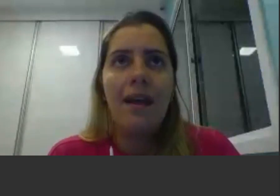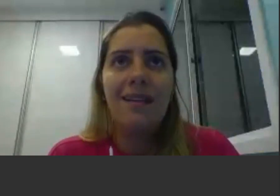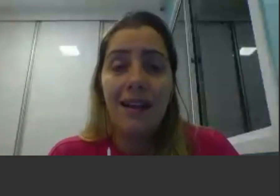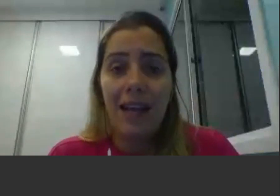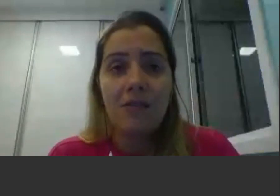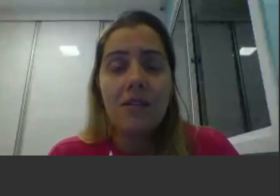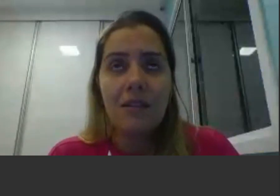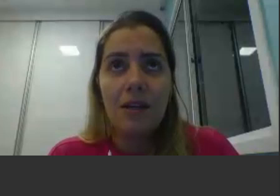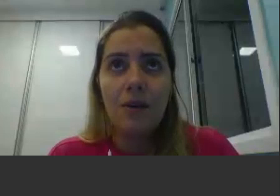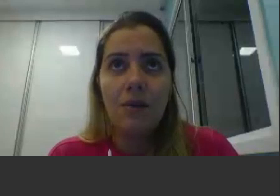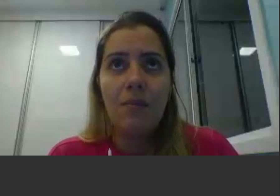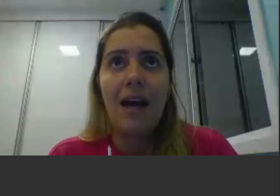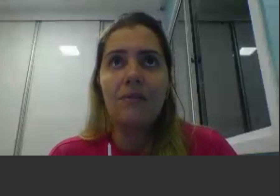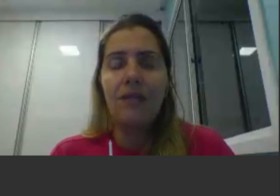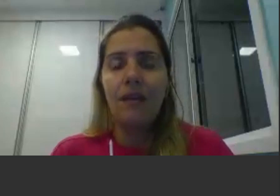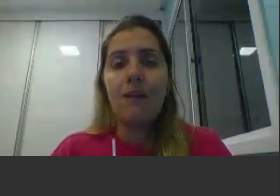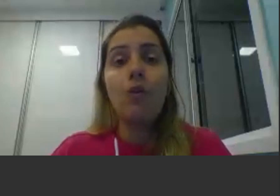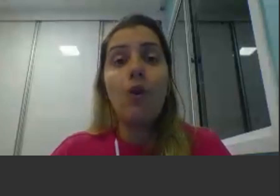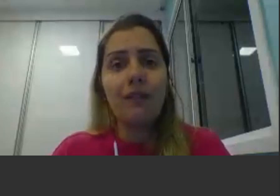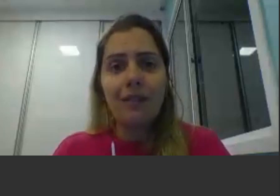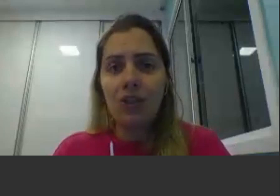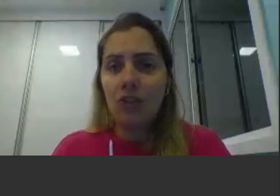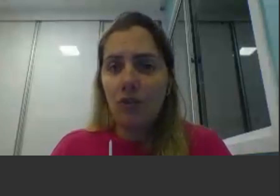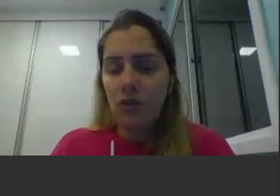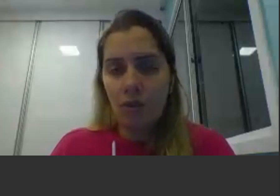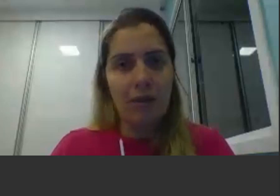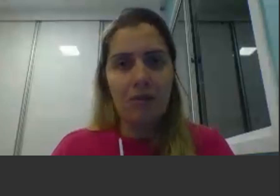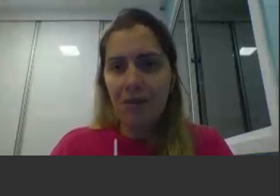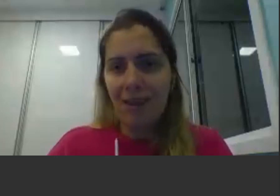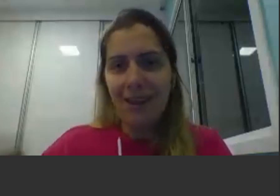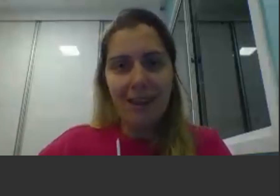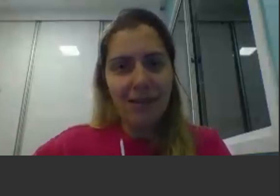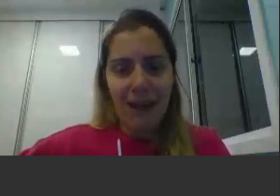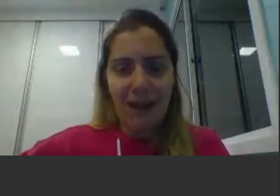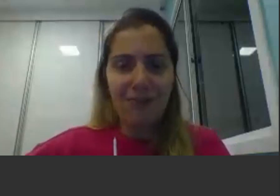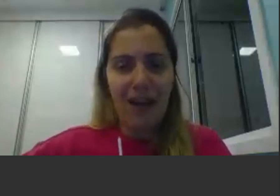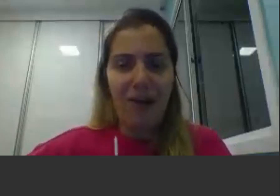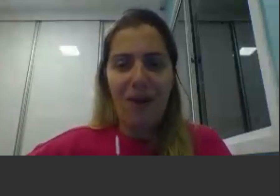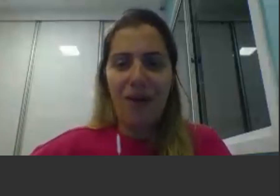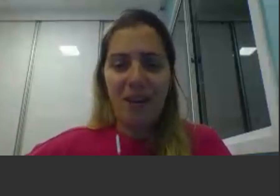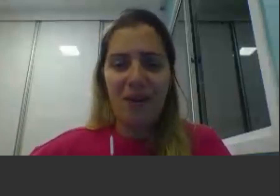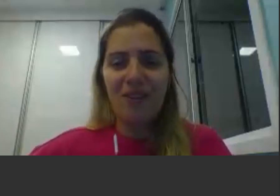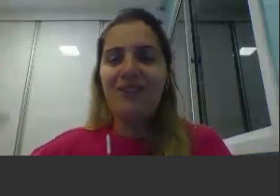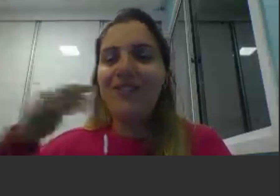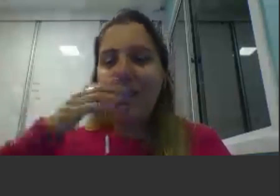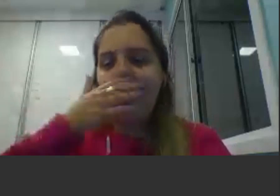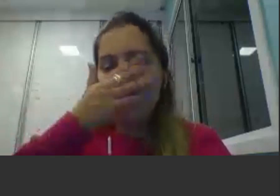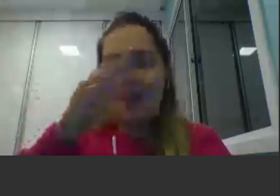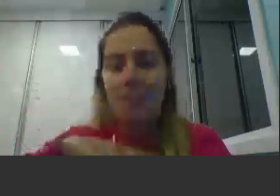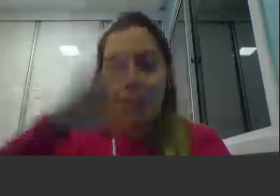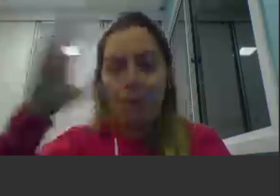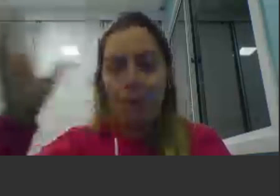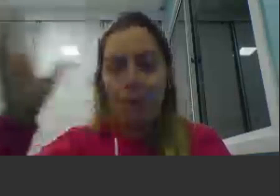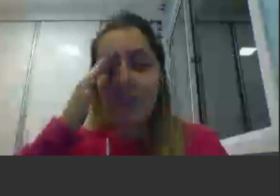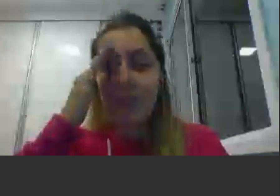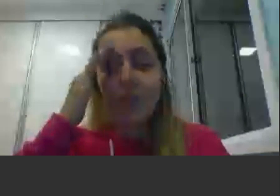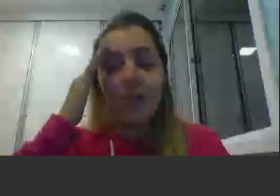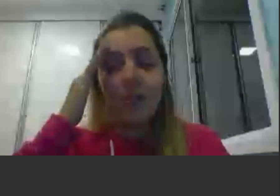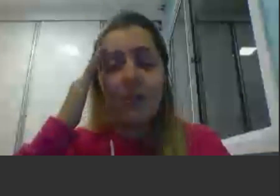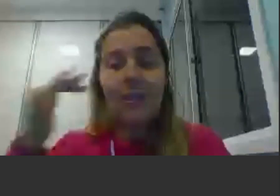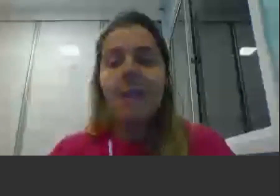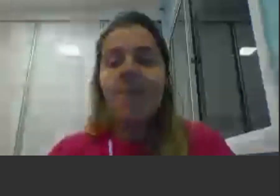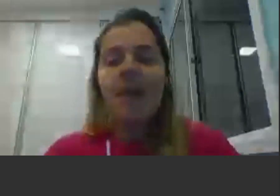por decretos que são liberados aí para todas as instituições, não são decretos liberados para Croton, tá? São decretos para todas